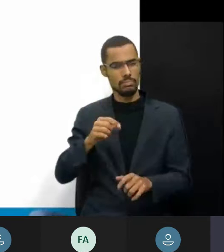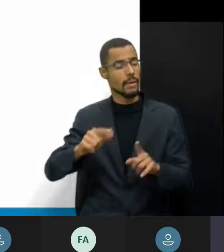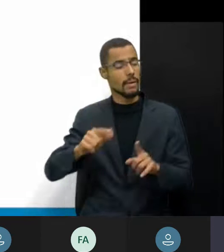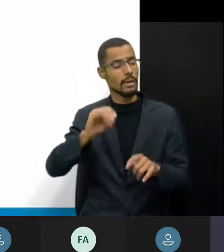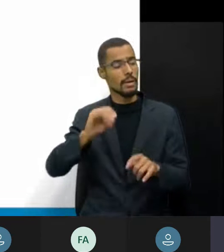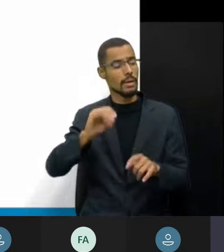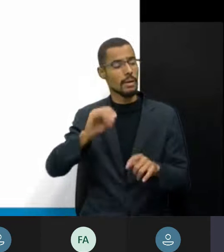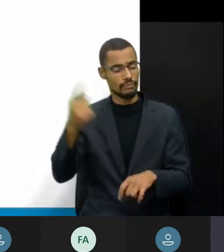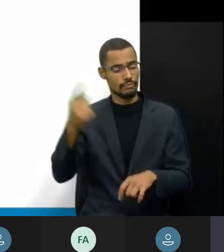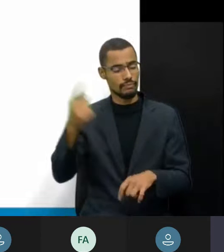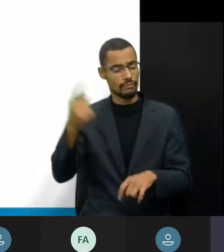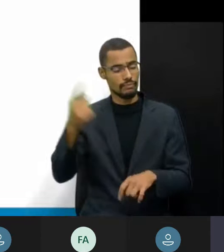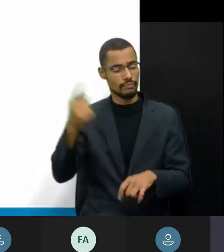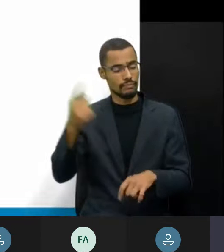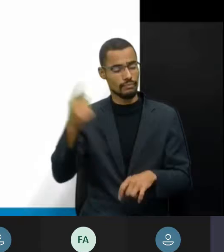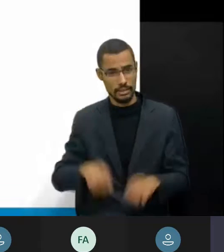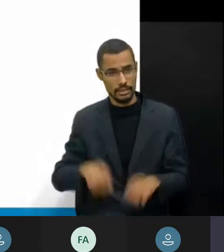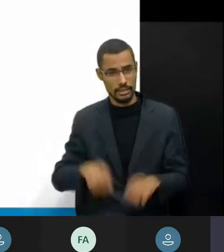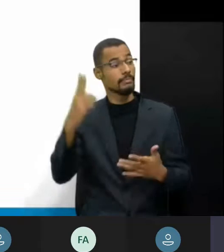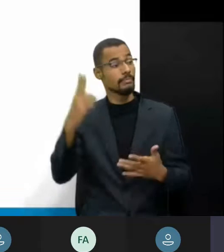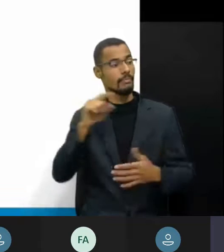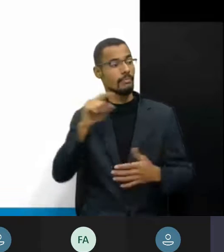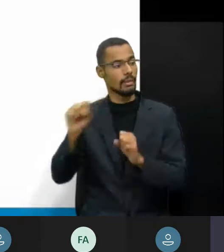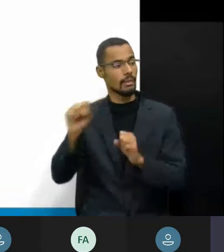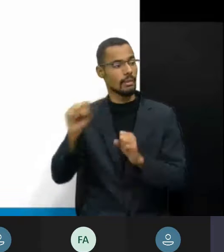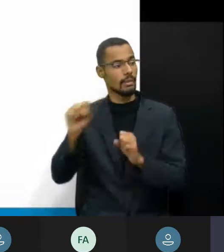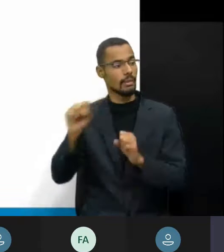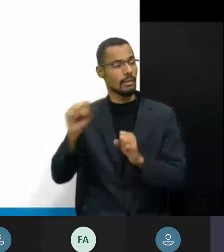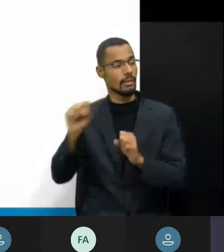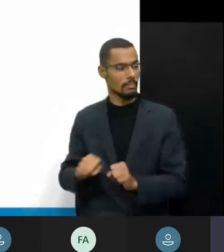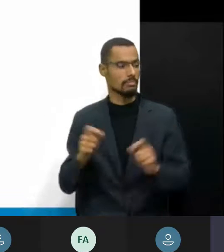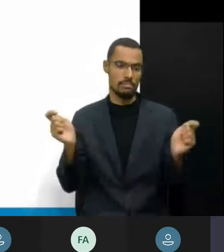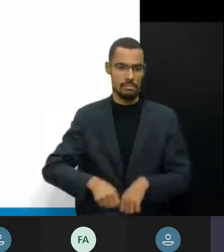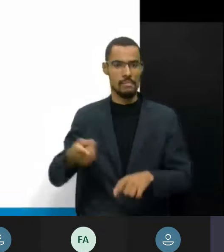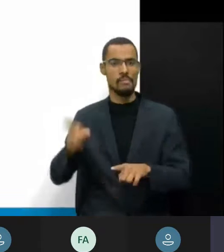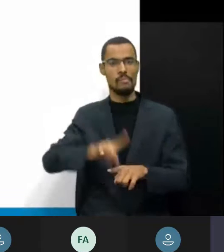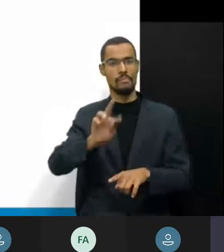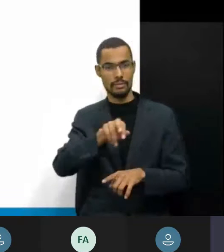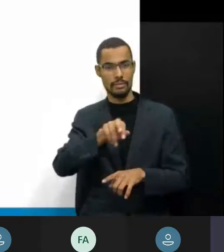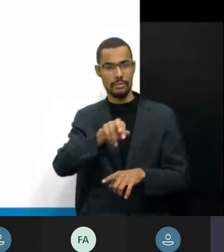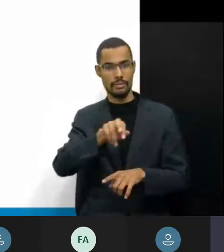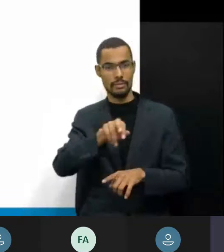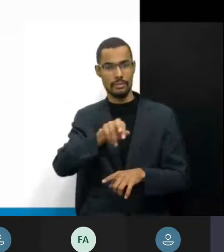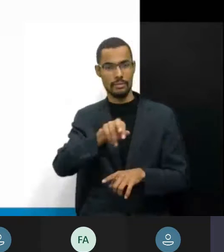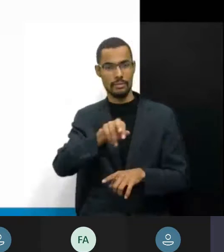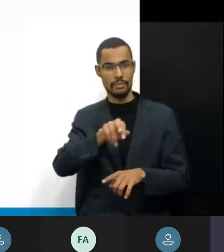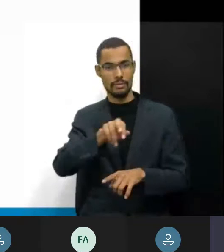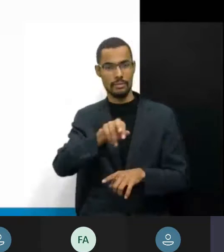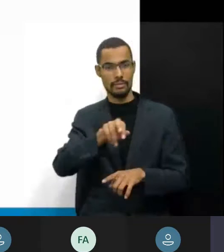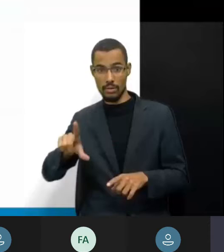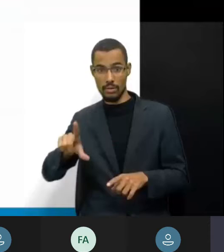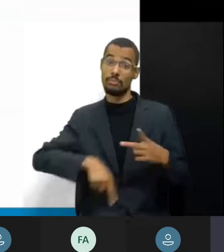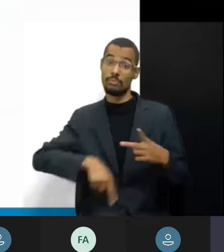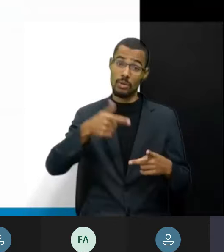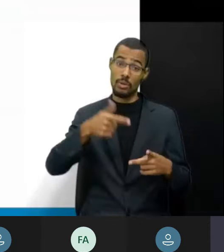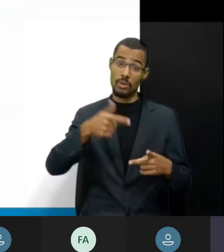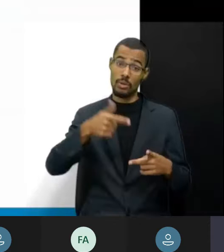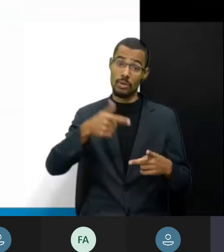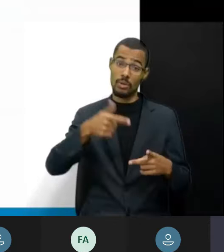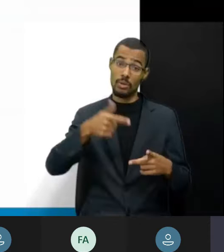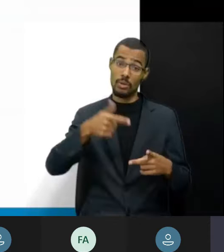então, que são propostas para essa lâmina. Então, nessa lâmina, nós vamos diferenciar